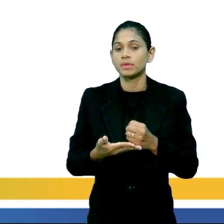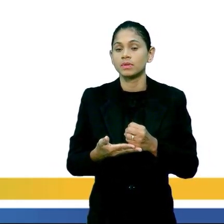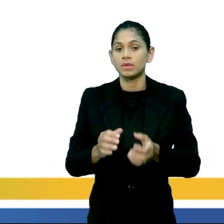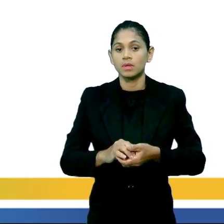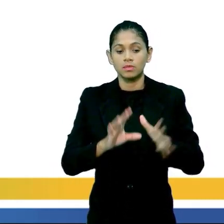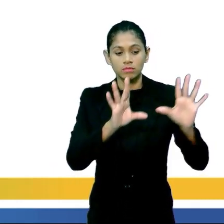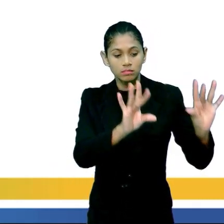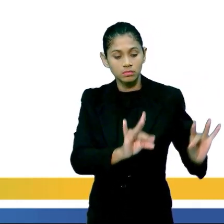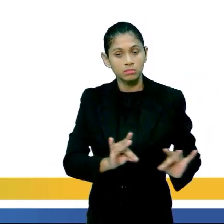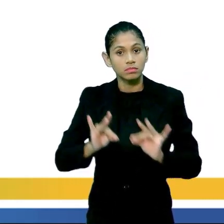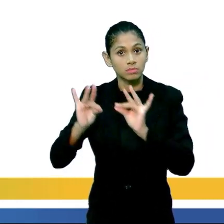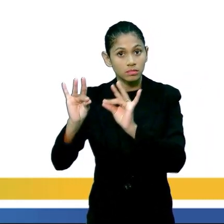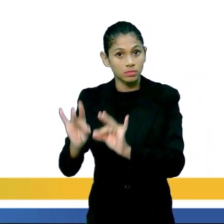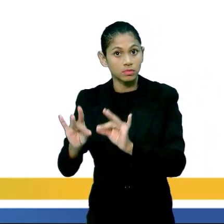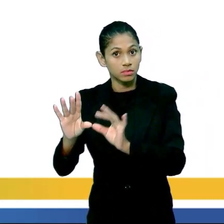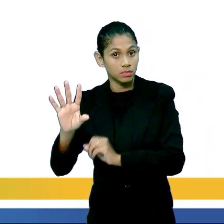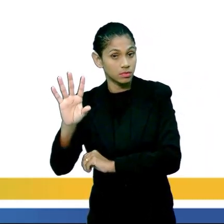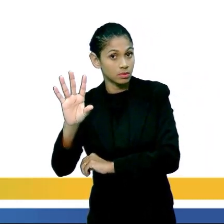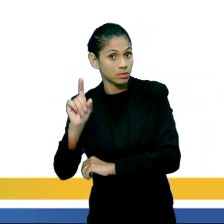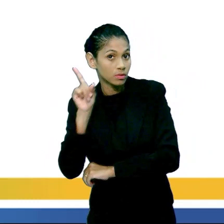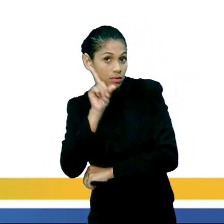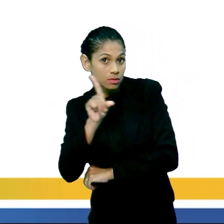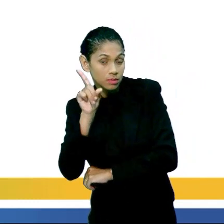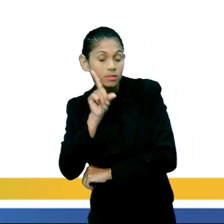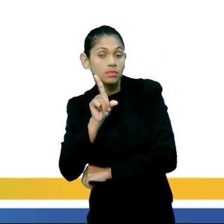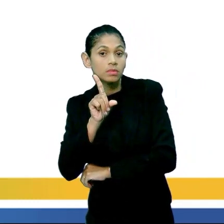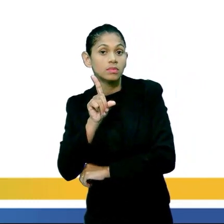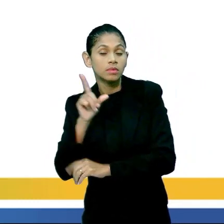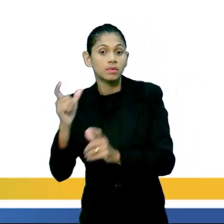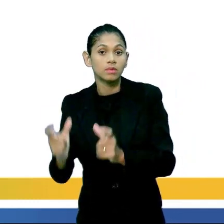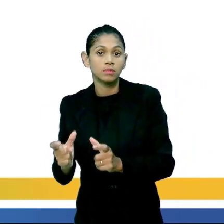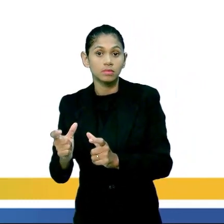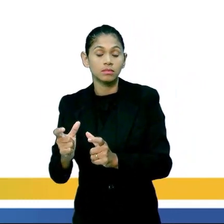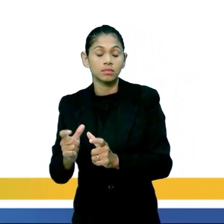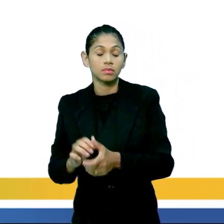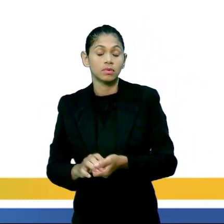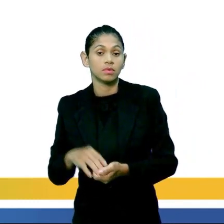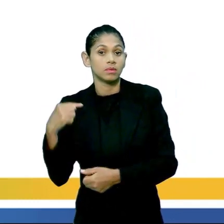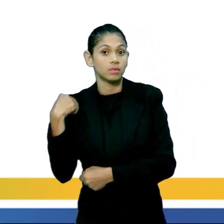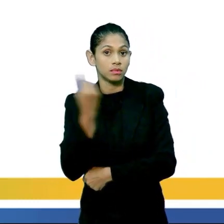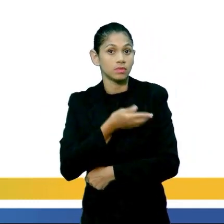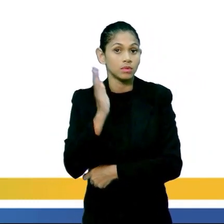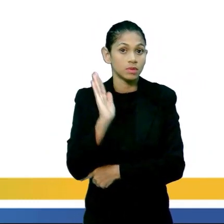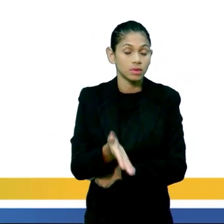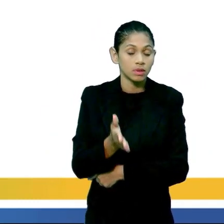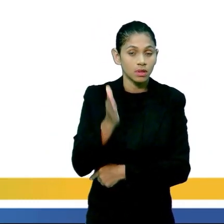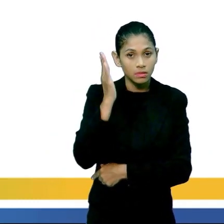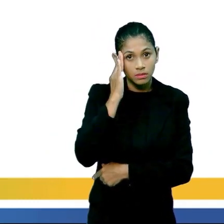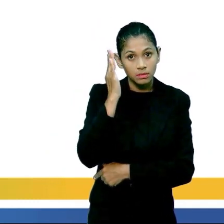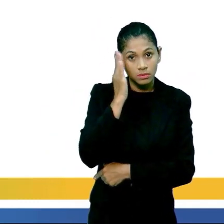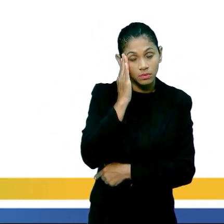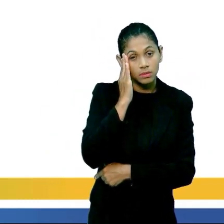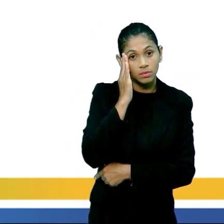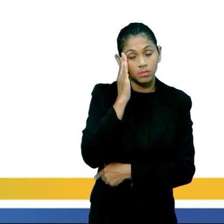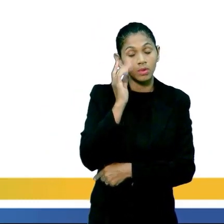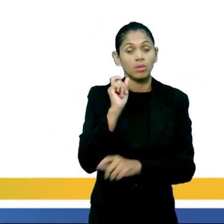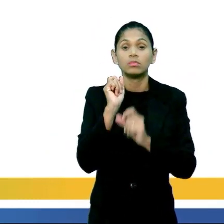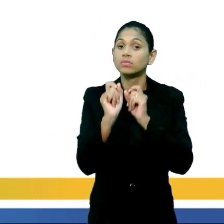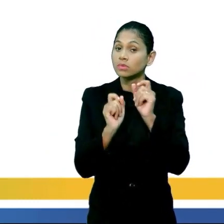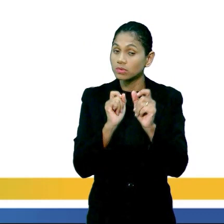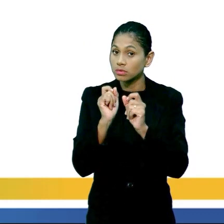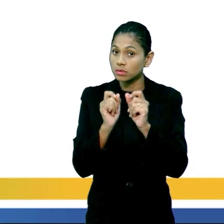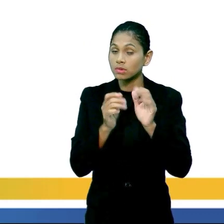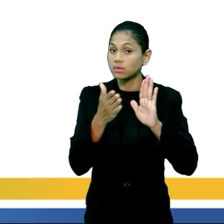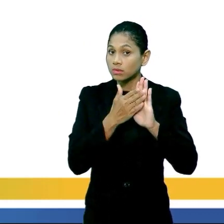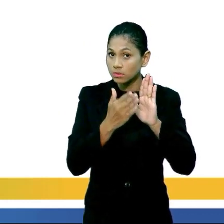americano foi... E aí você vai ler esse texto com calma. Nós já sabemos do que ele se trata, porque as informações presentes ali